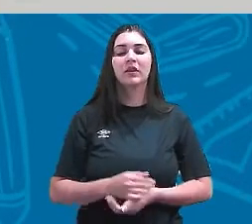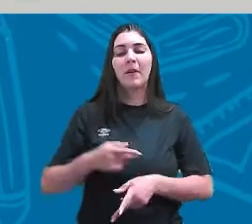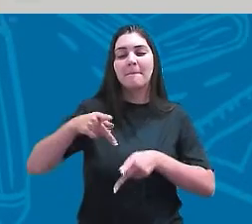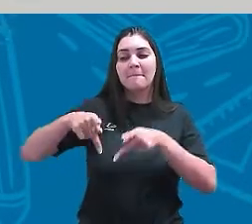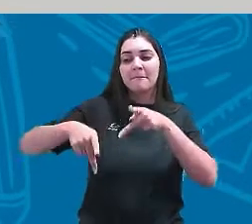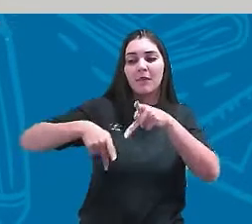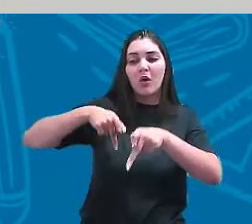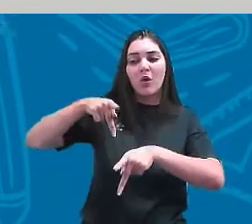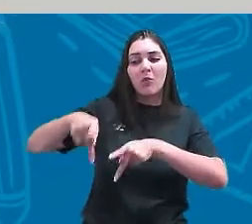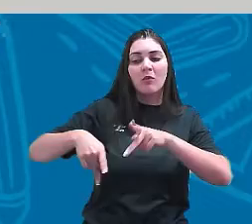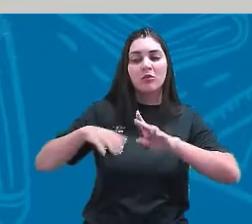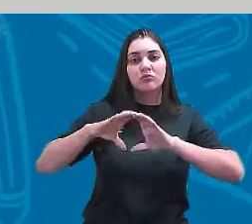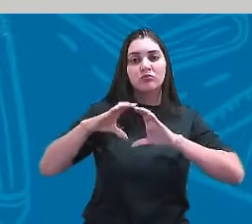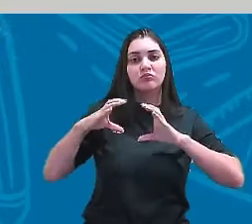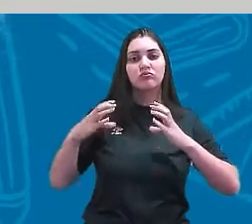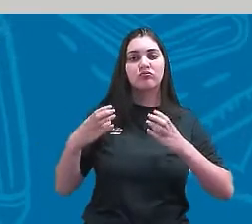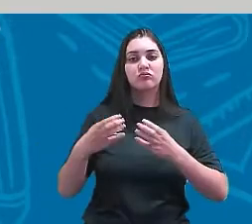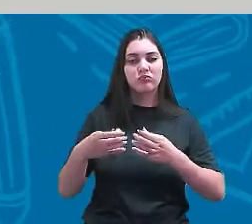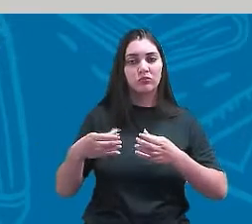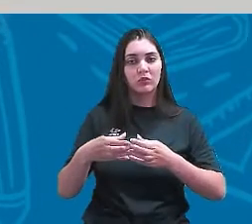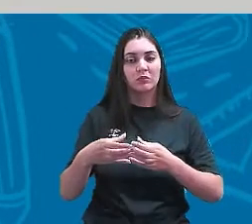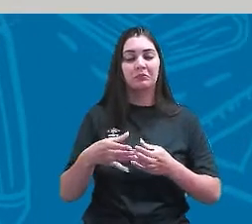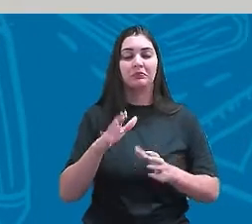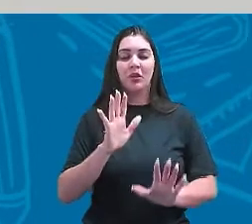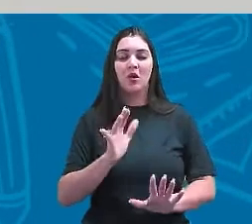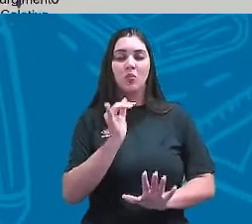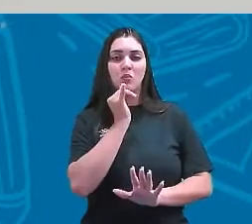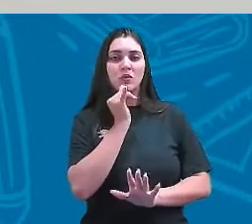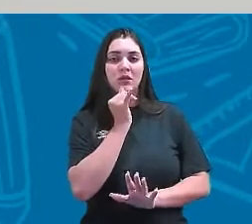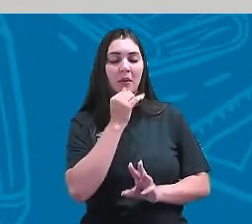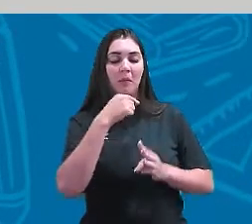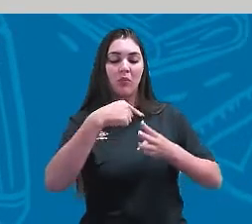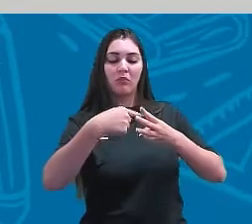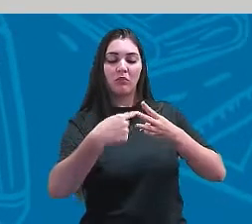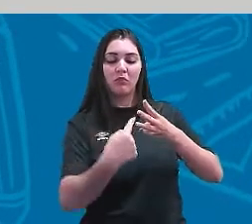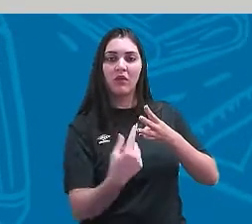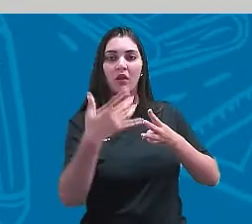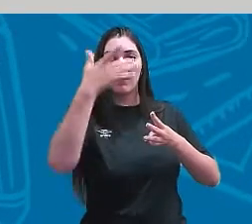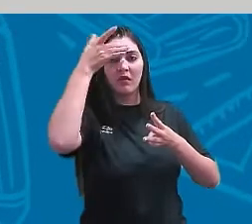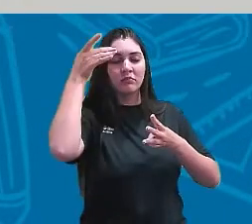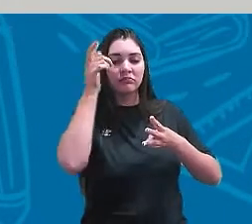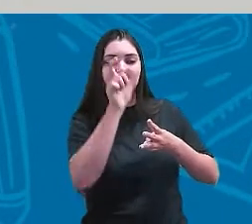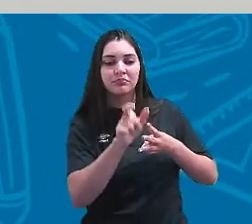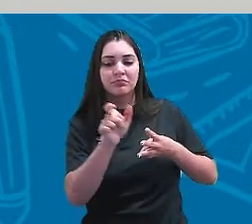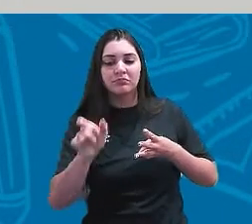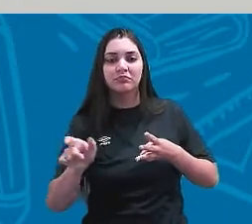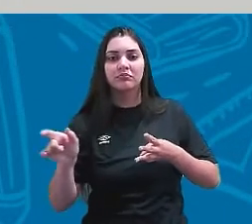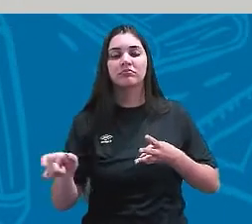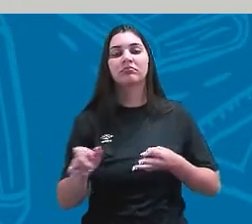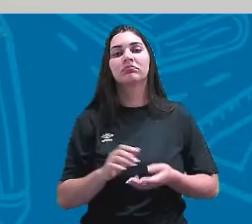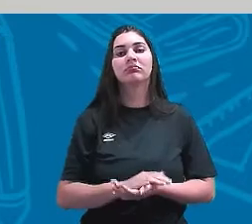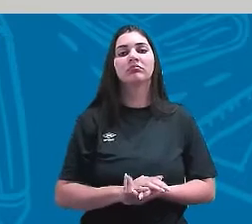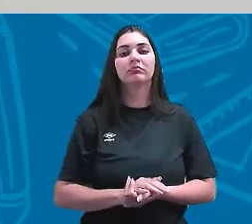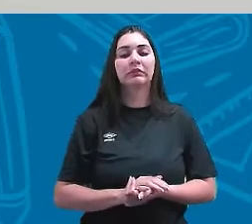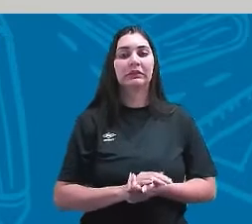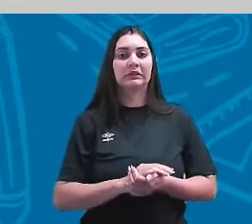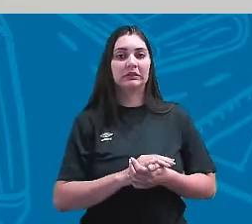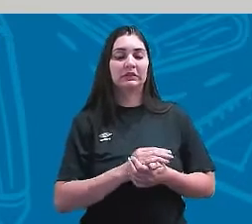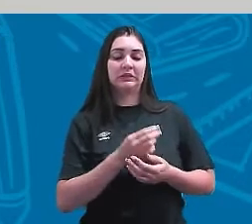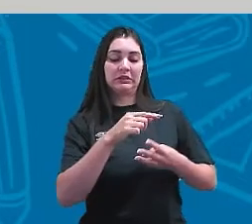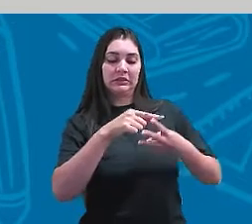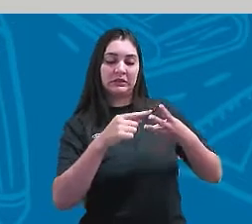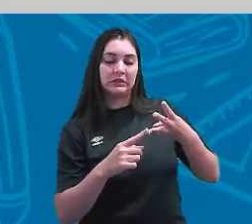Popularização coletiva. Não precisa ser um exemplo. Três pessoas precisam... Não precisa ser